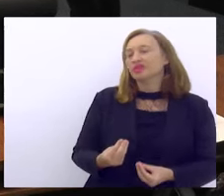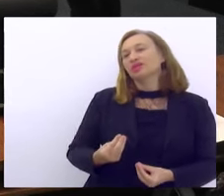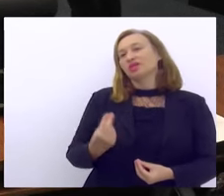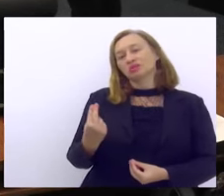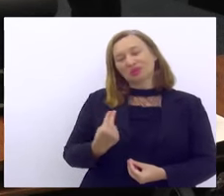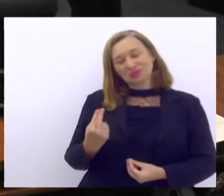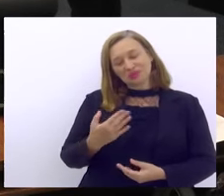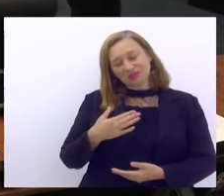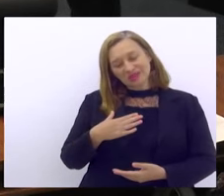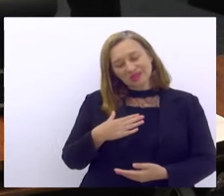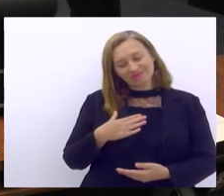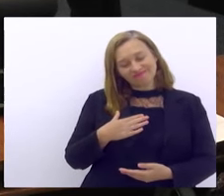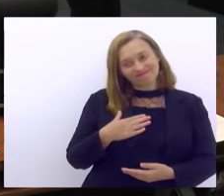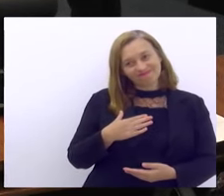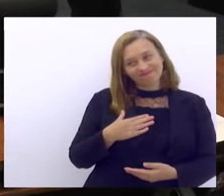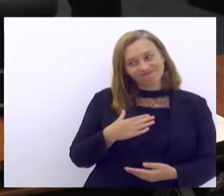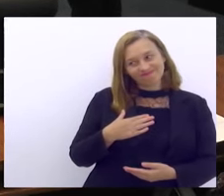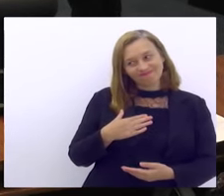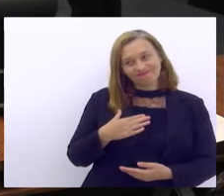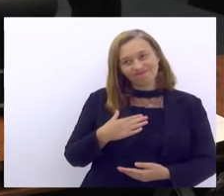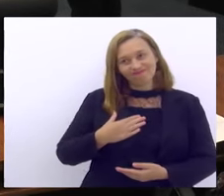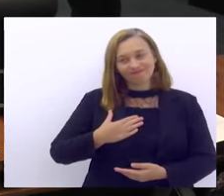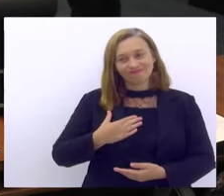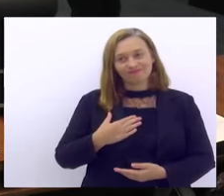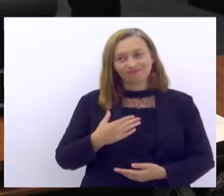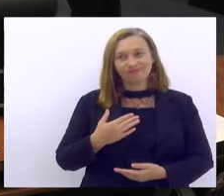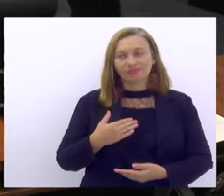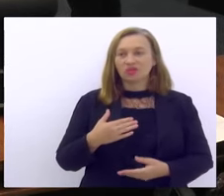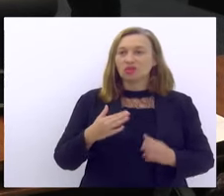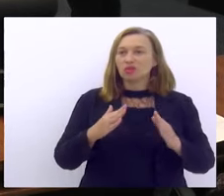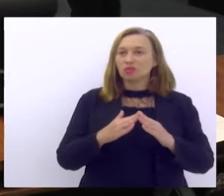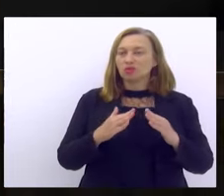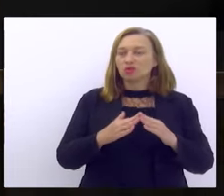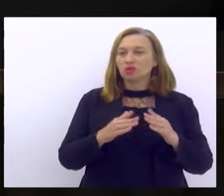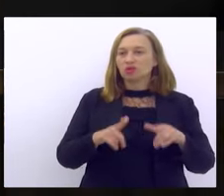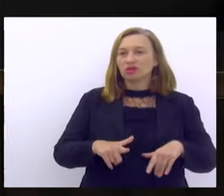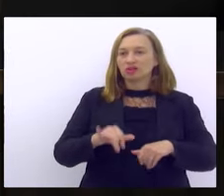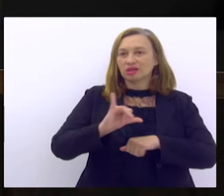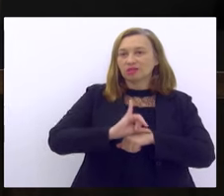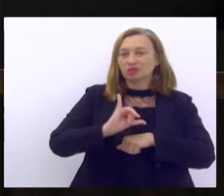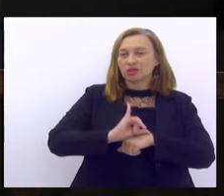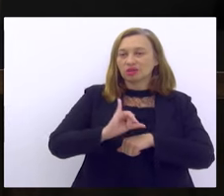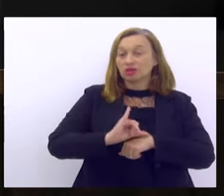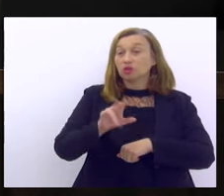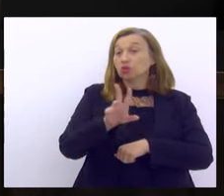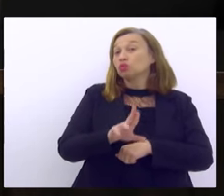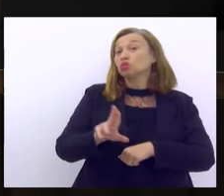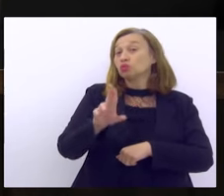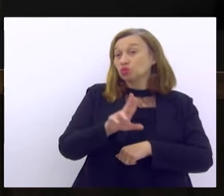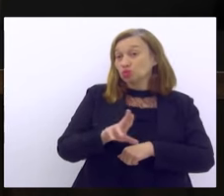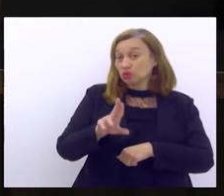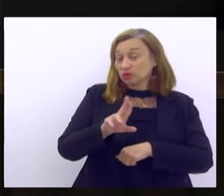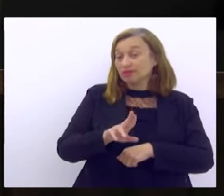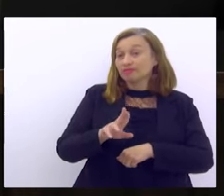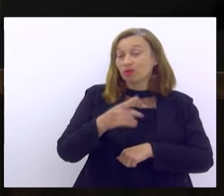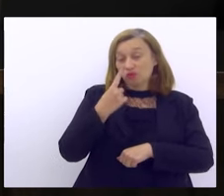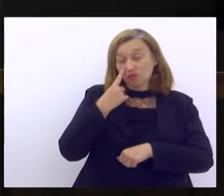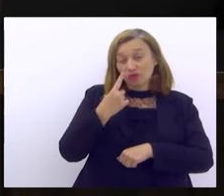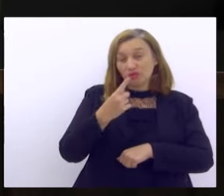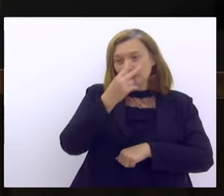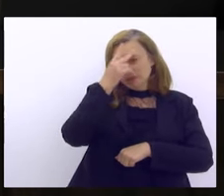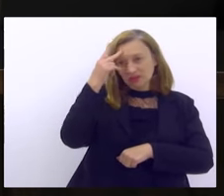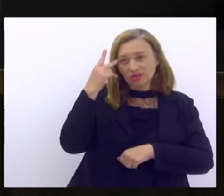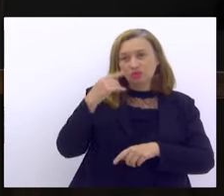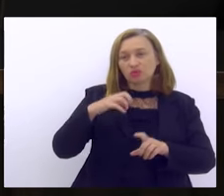coautoria. É importantíssimo. Eu moro numa área aqui na capital que se utiliza muito, e eu já vi pessoas